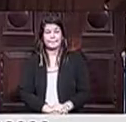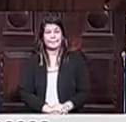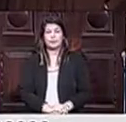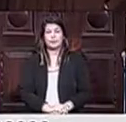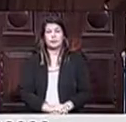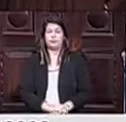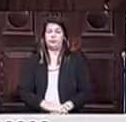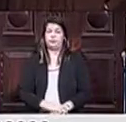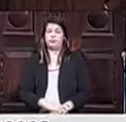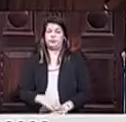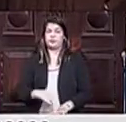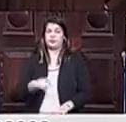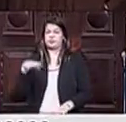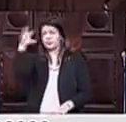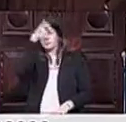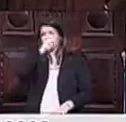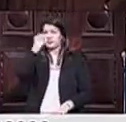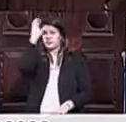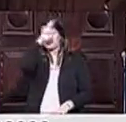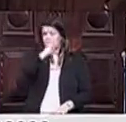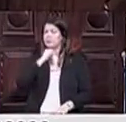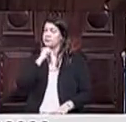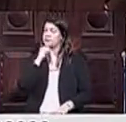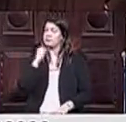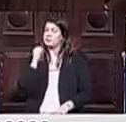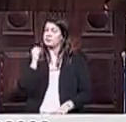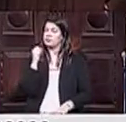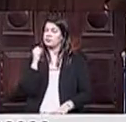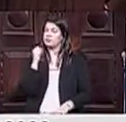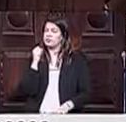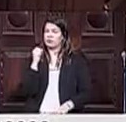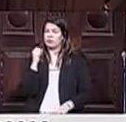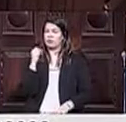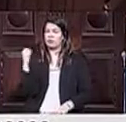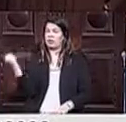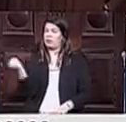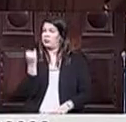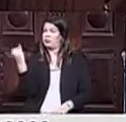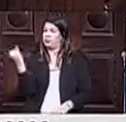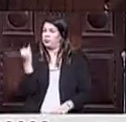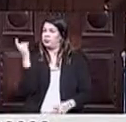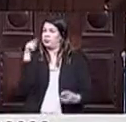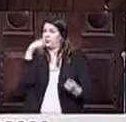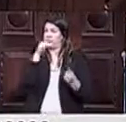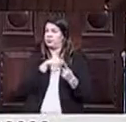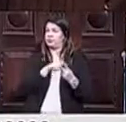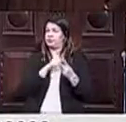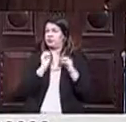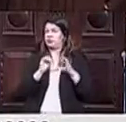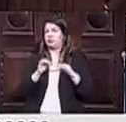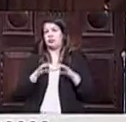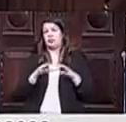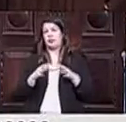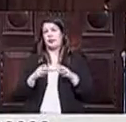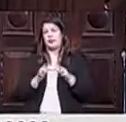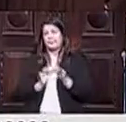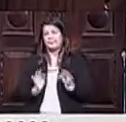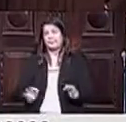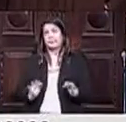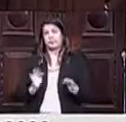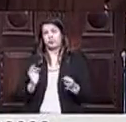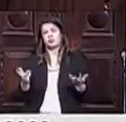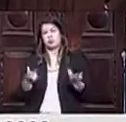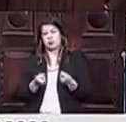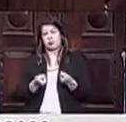e aprendizagem o objetivo de educação minimamente de qualidade estou